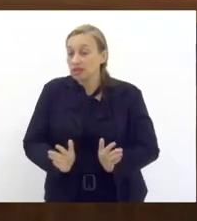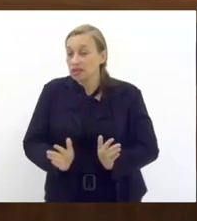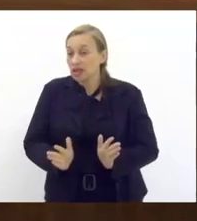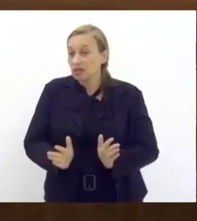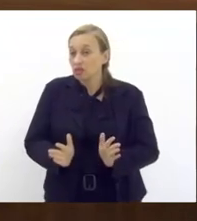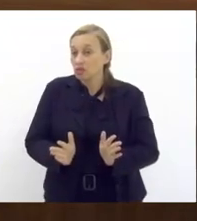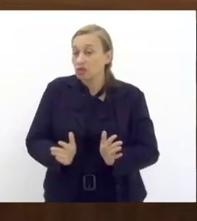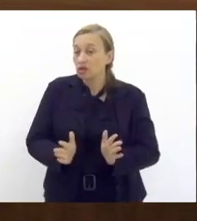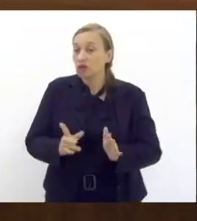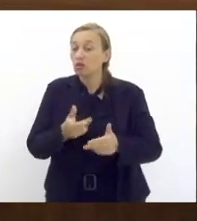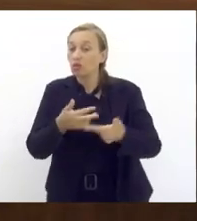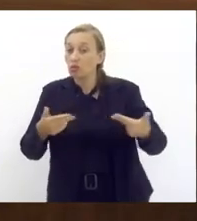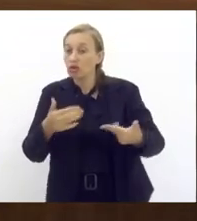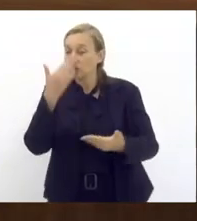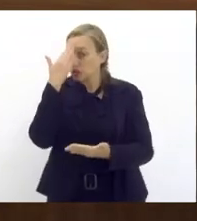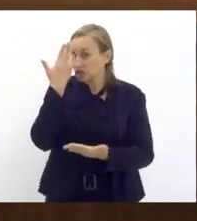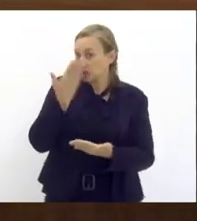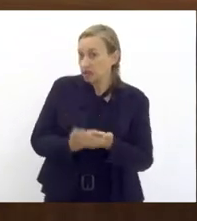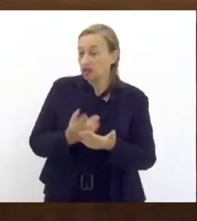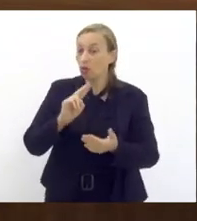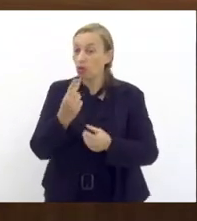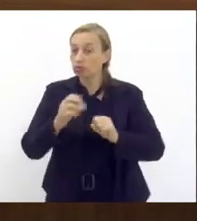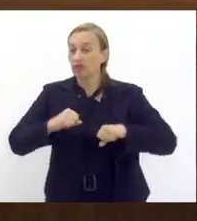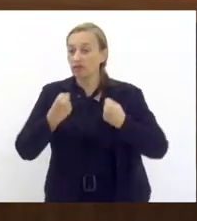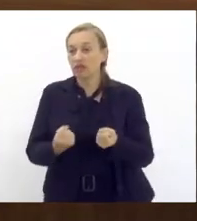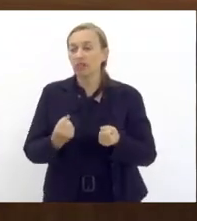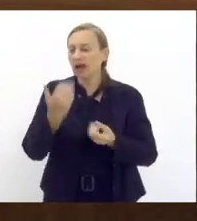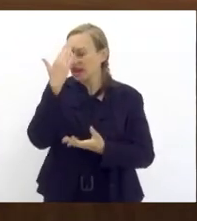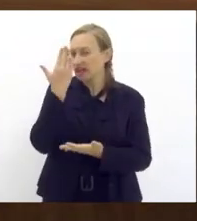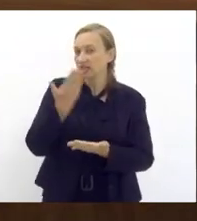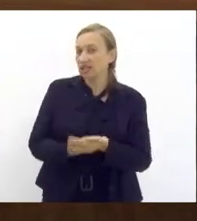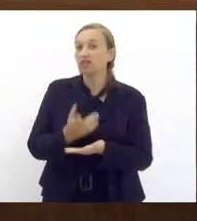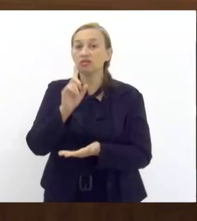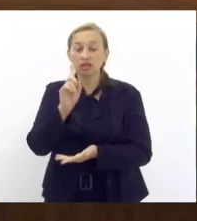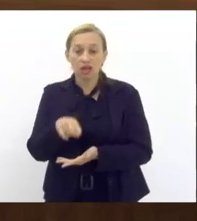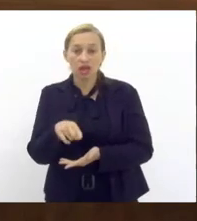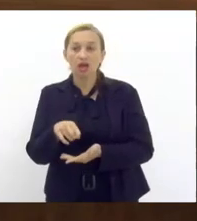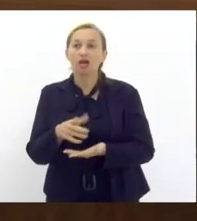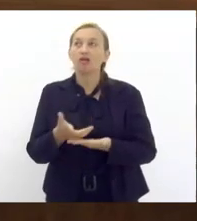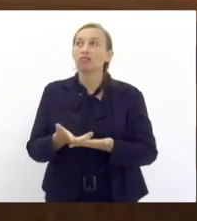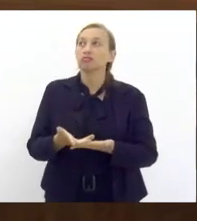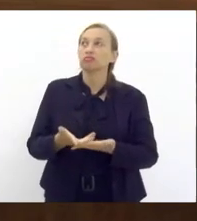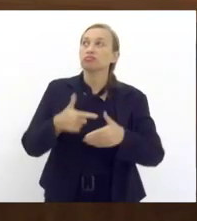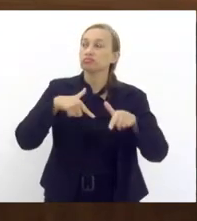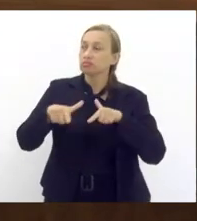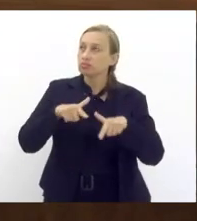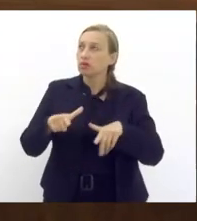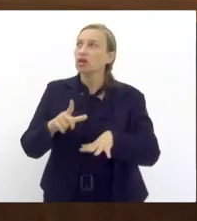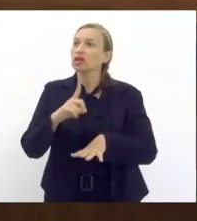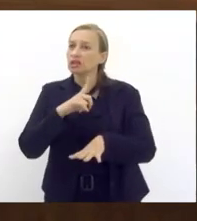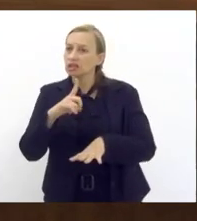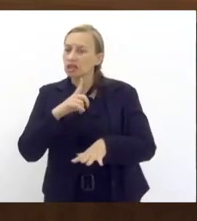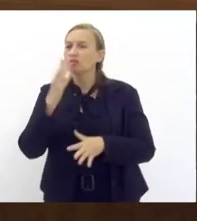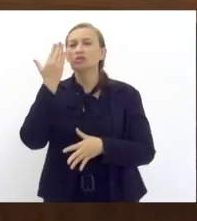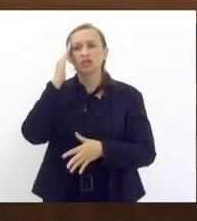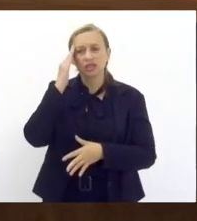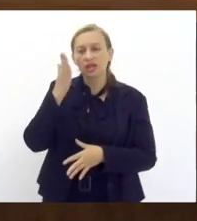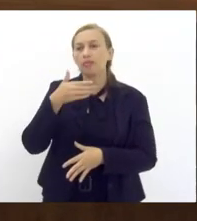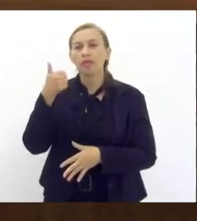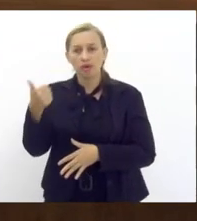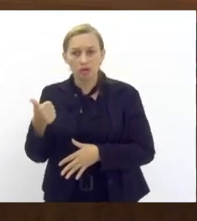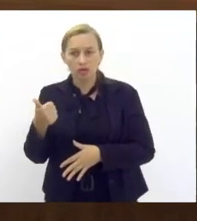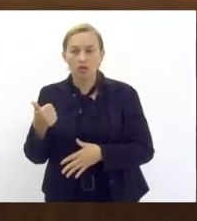quais acreditamos e defendemos, né? Eu acredito que esse é um exercício que nós temos que compreender, ou